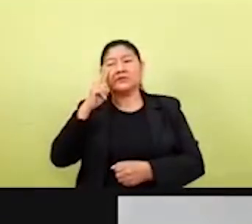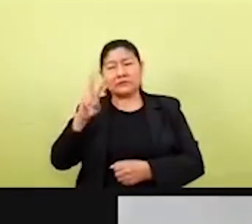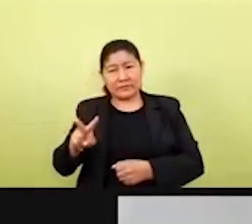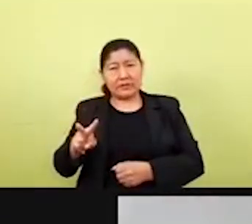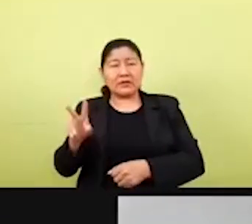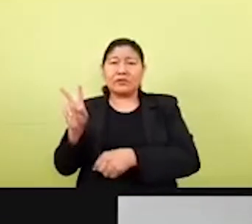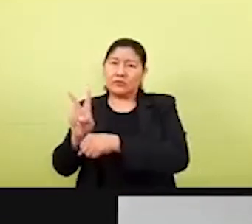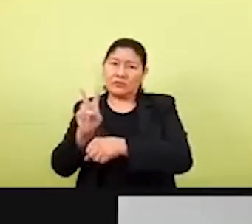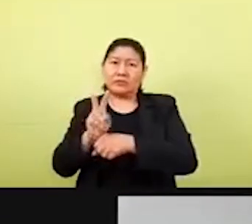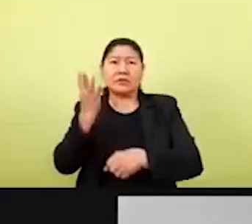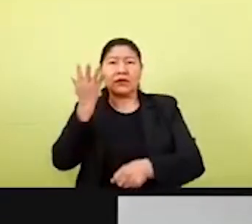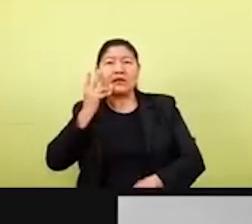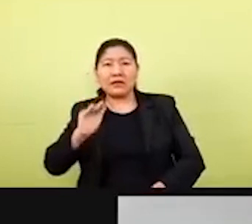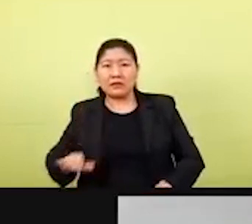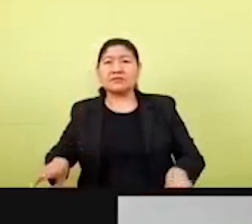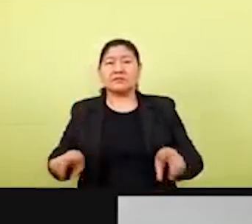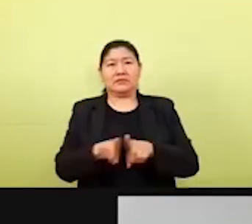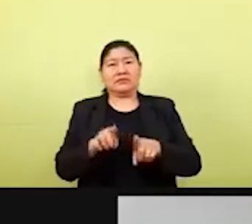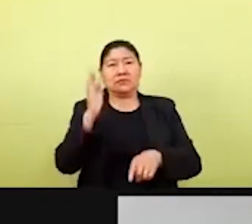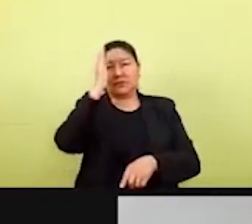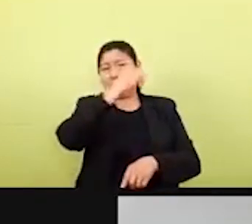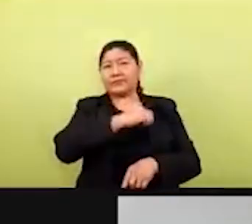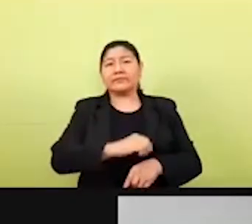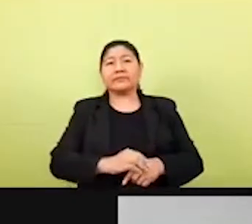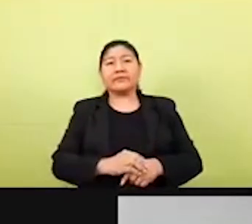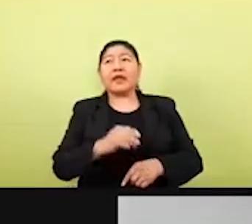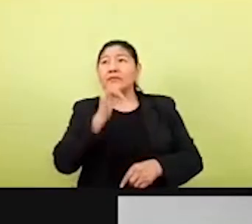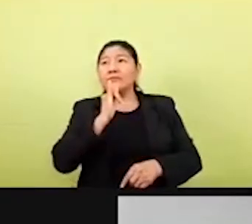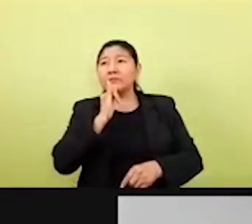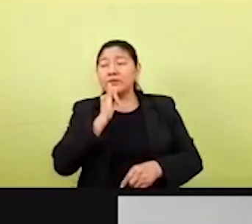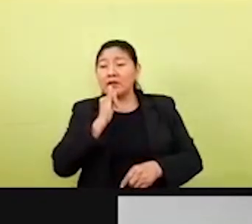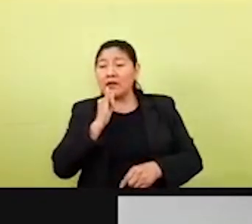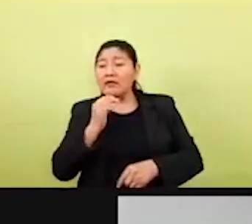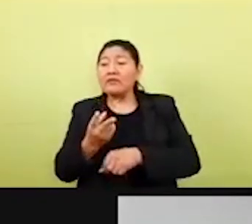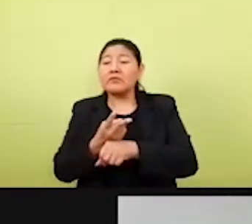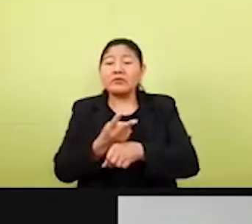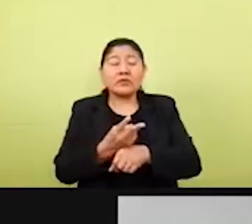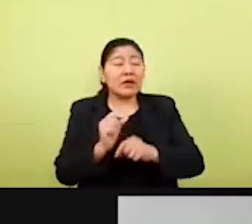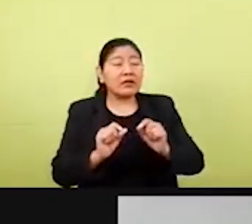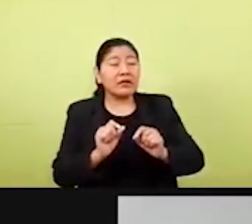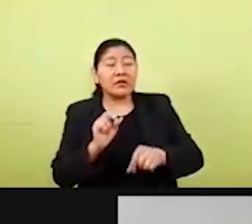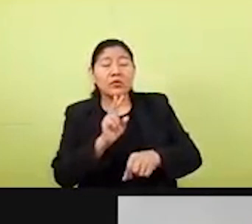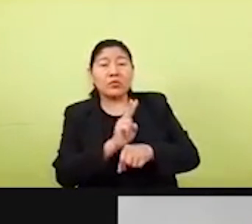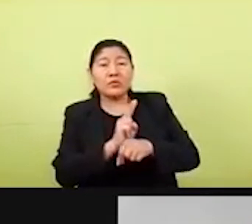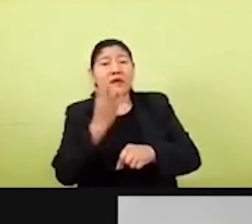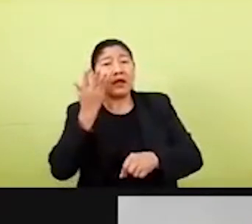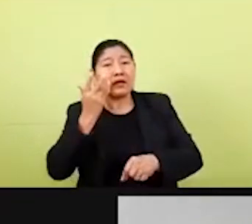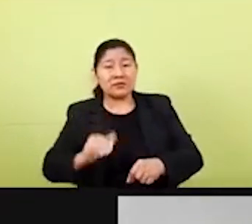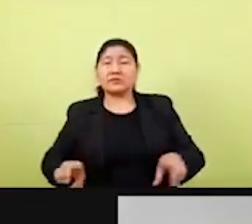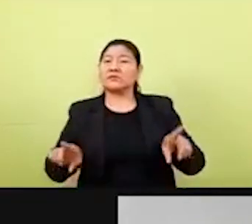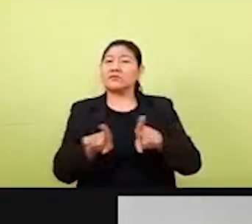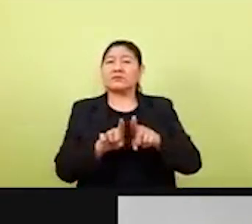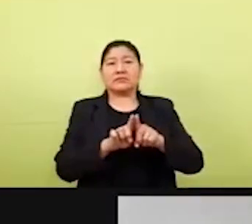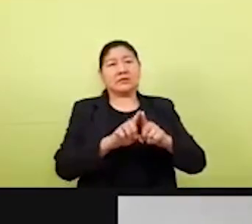vezes a pergunta aqui, né, como identificar quando uma criança está vivendo por parte do padrasto, pode ser por parte do pai, pode ser por parte